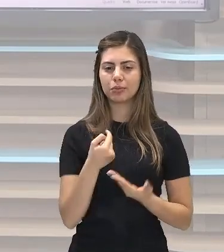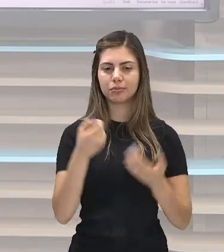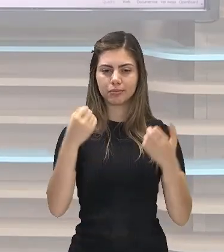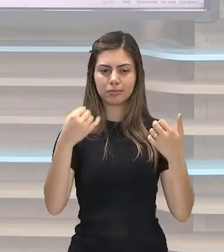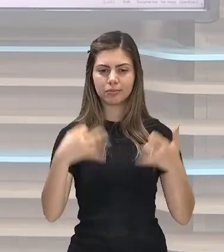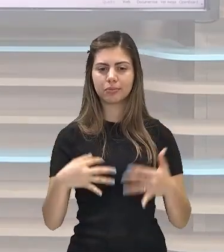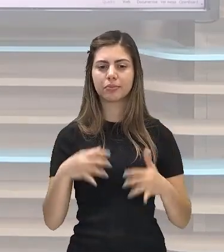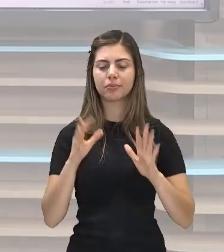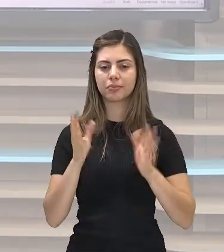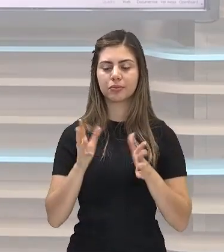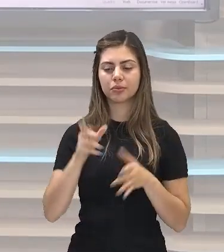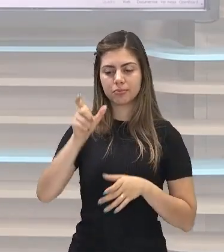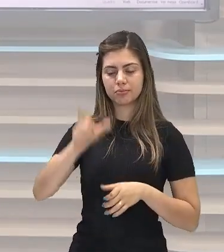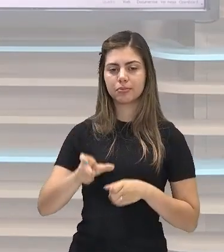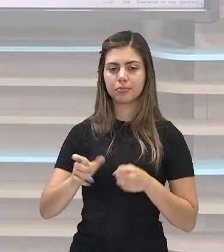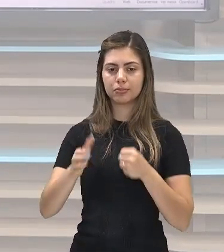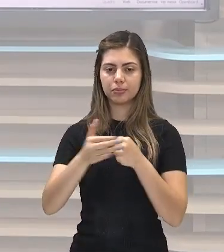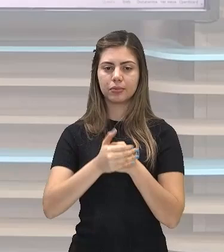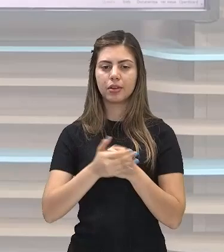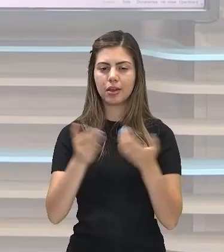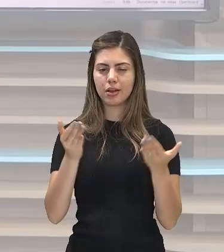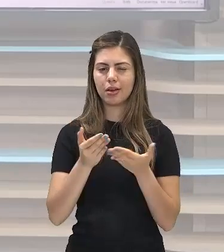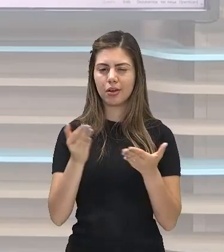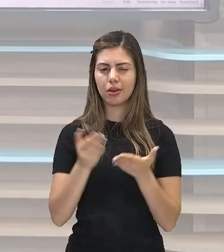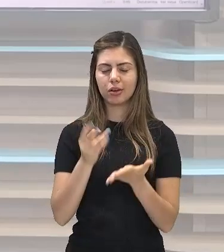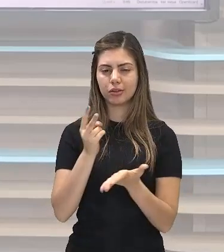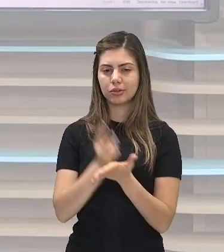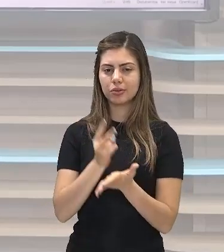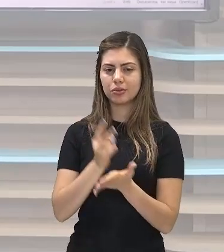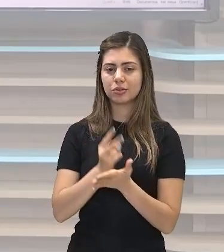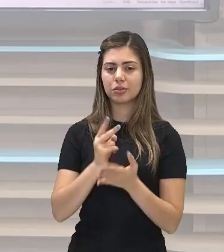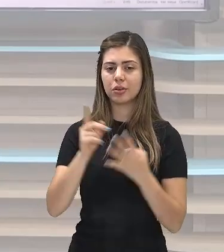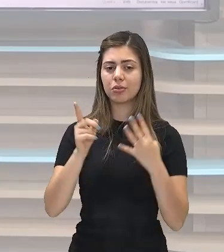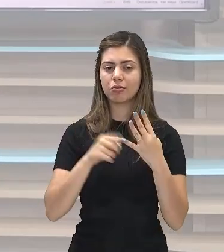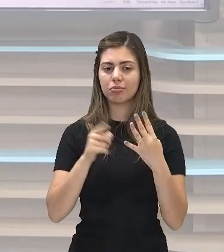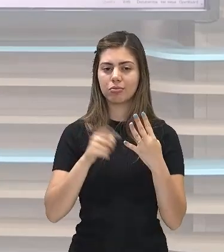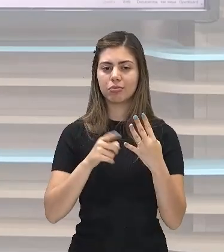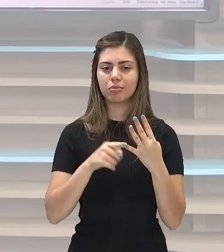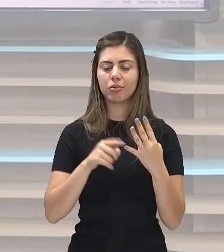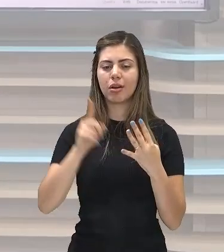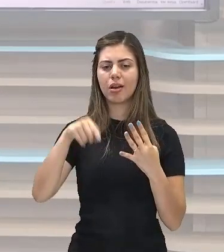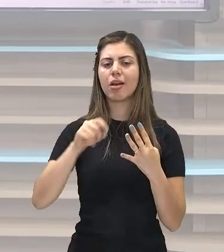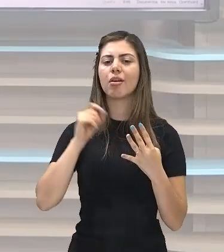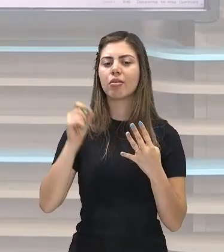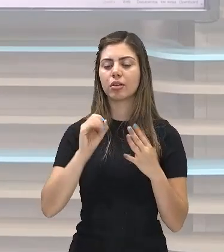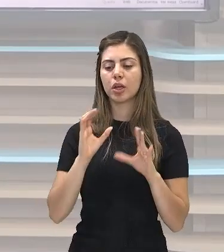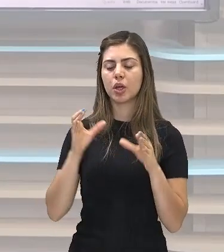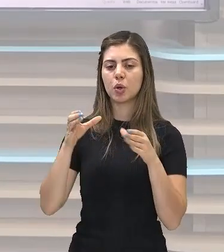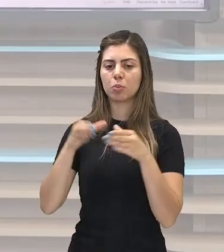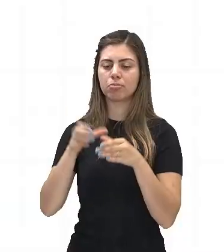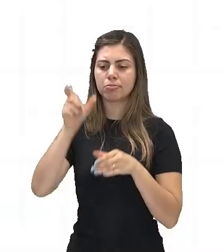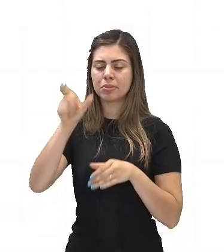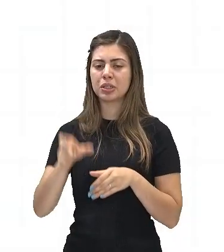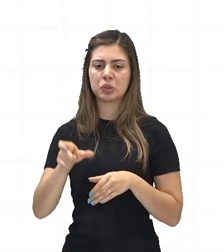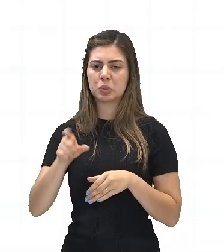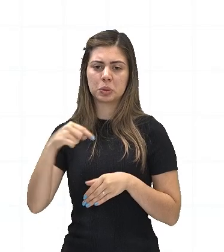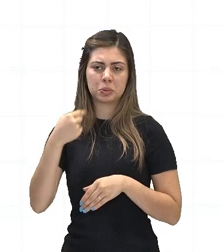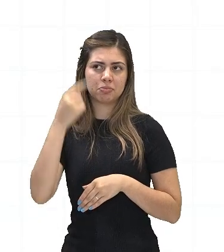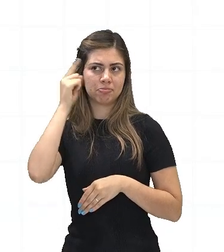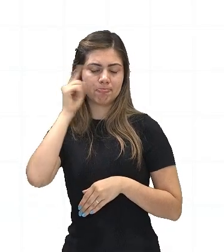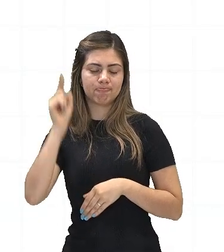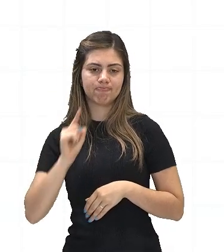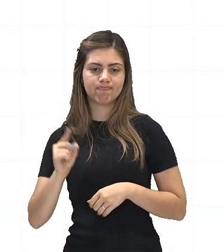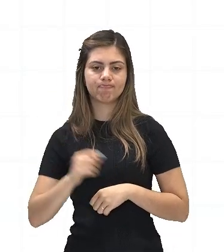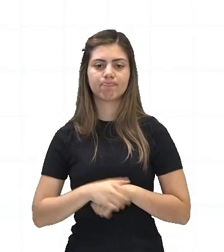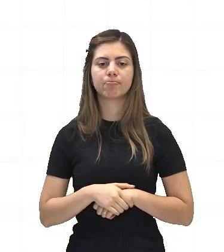o sujeito oculto, nós vamos avançar agora e conhecer o quarto tipo, que é o sujeito indeterminado. Vamos lá, então? O